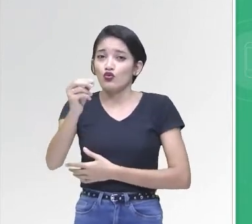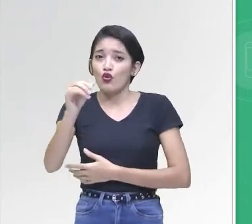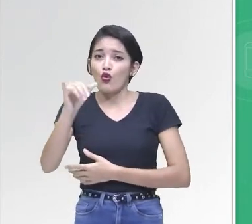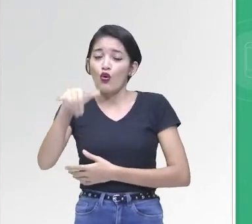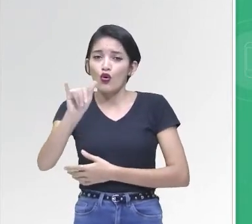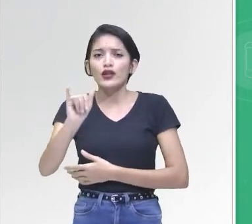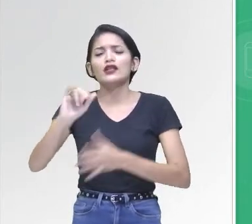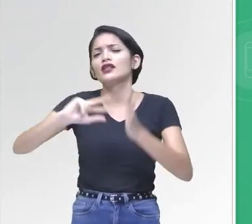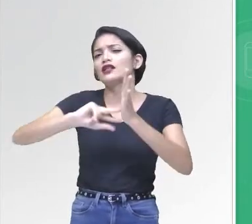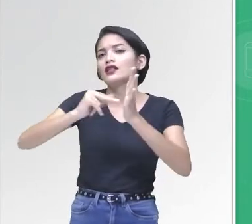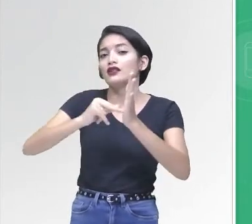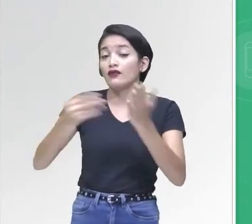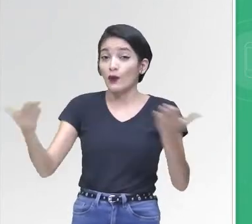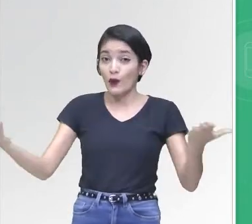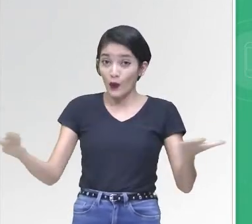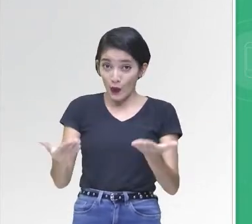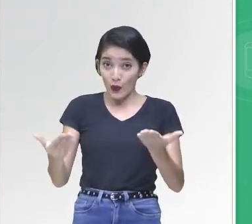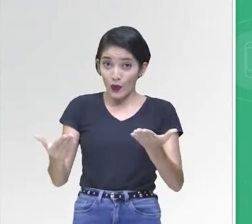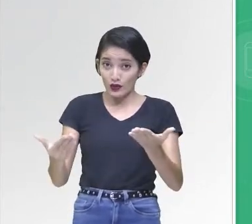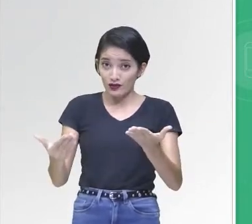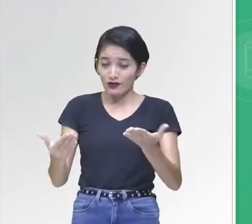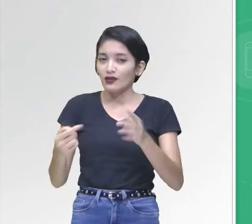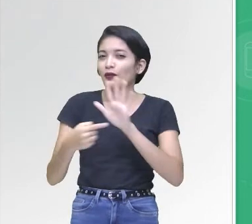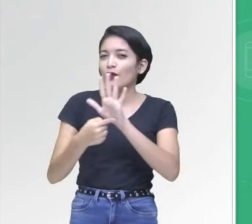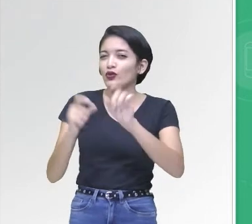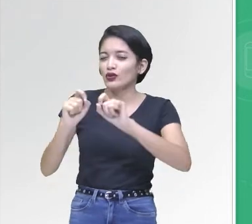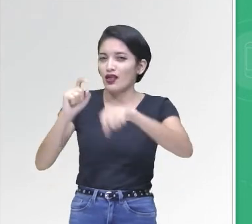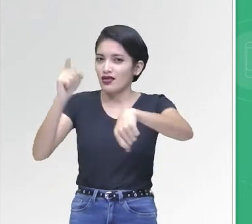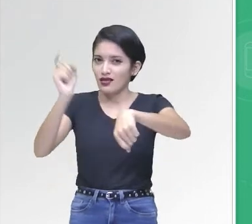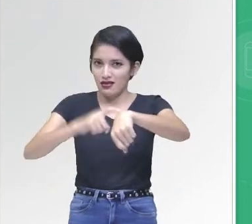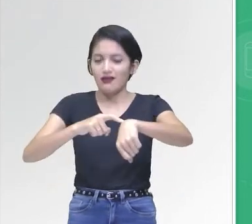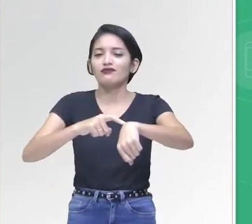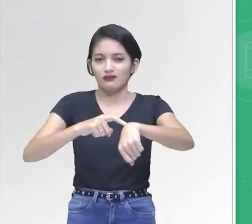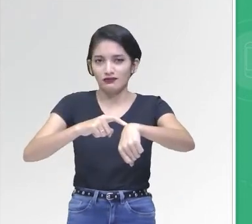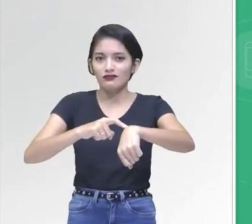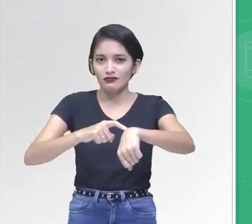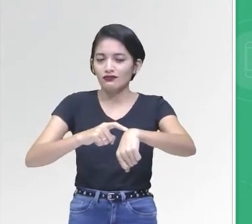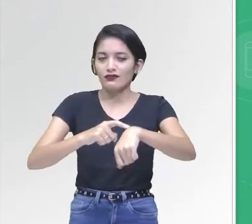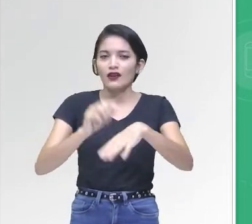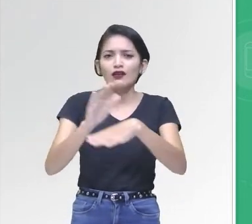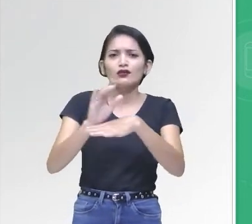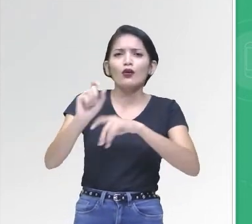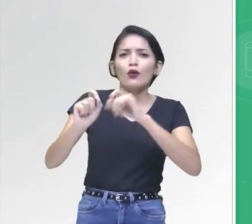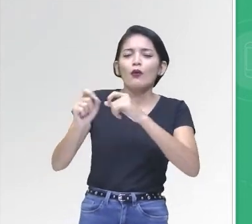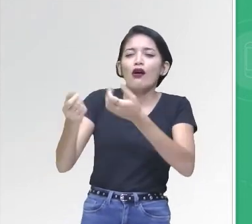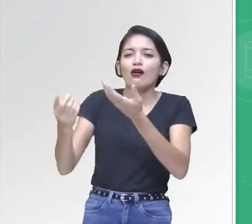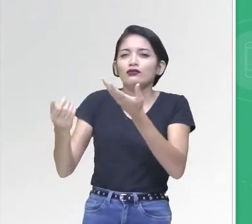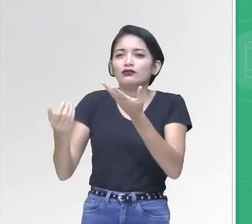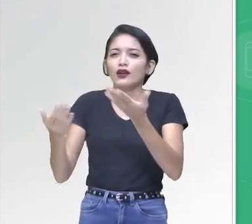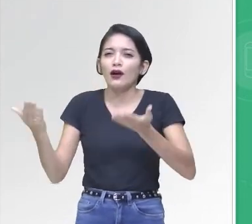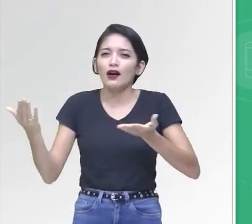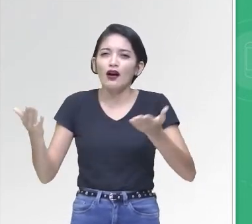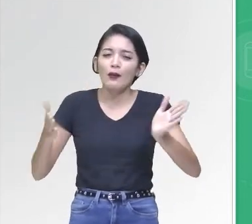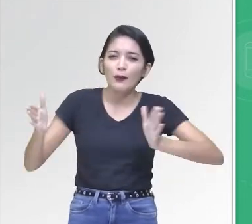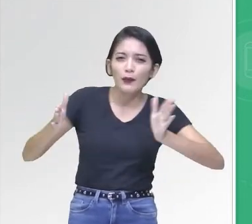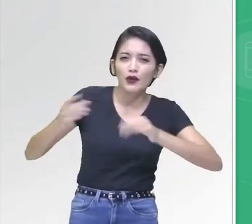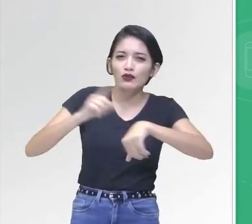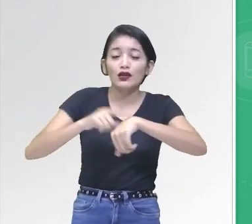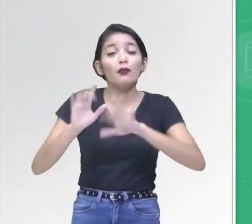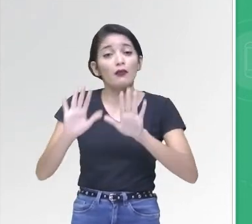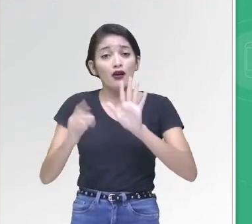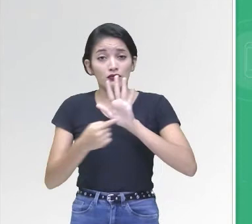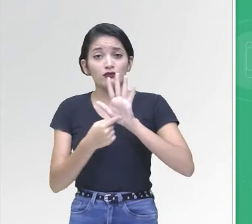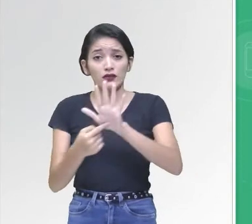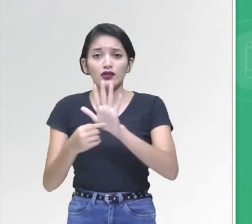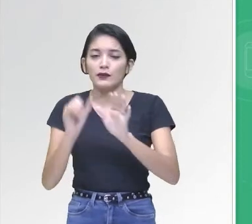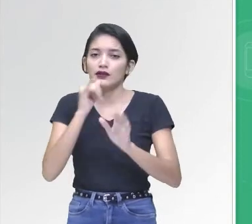uma expressão temporal. Ajuda a não apenas a medir o tempo, mas ajuda a indicar o tempo, se é